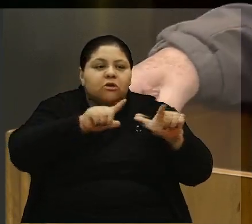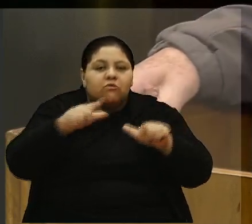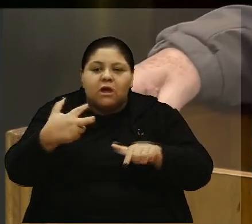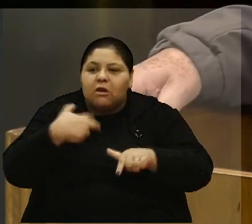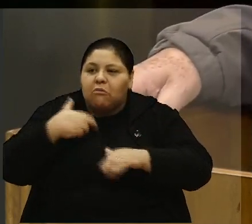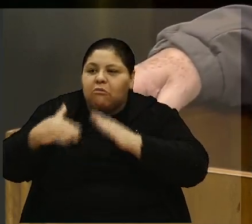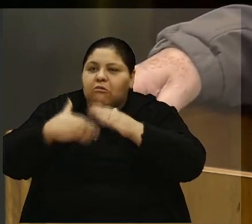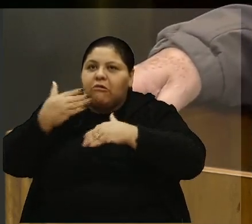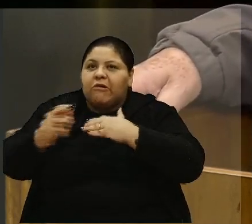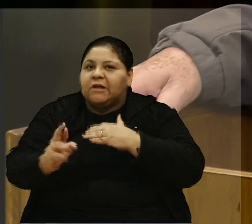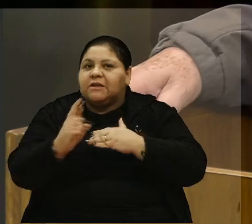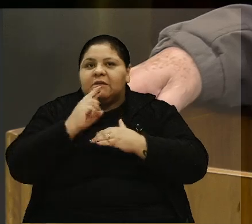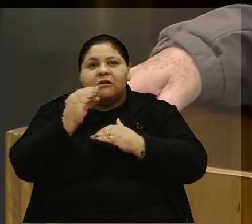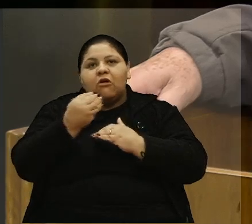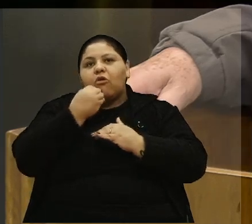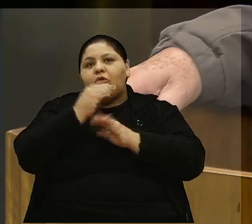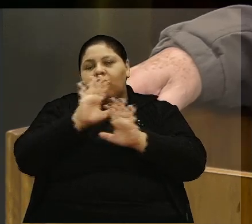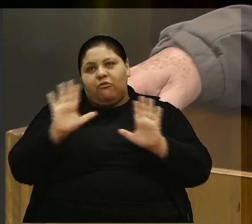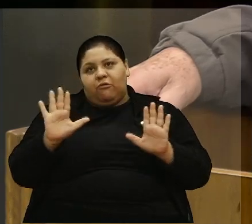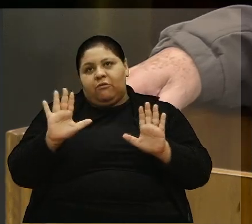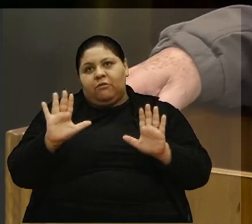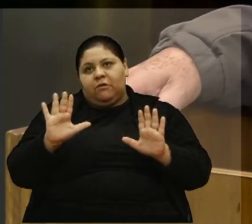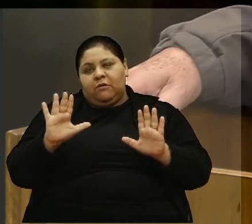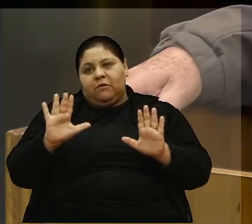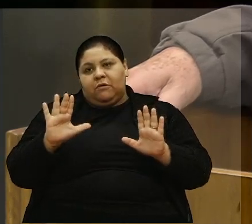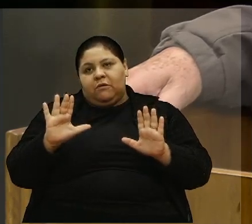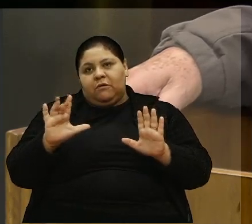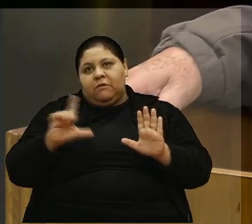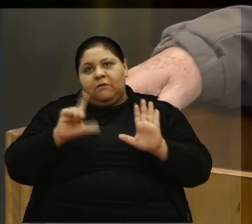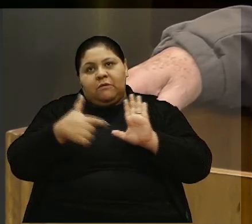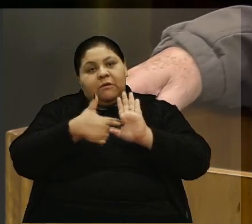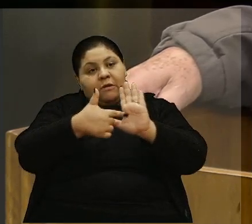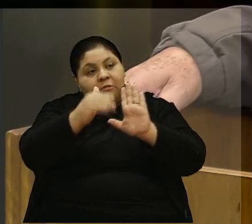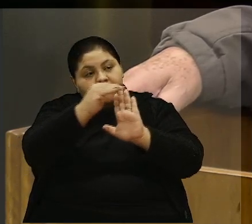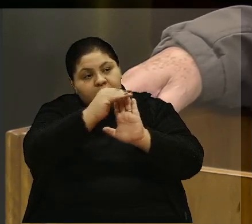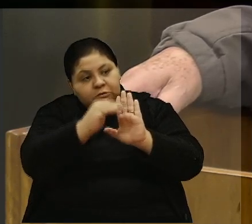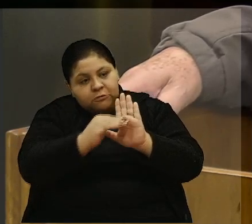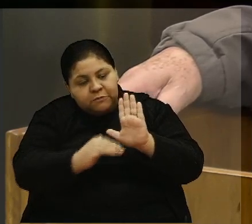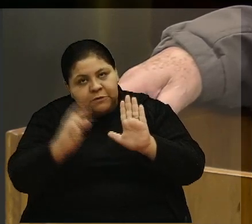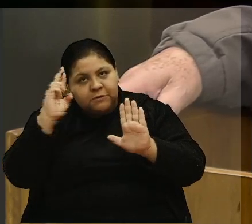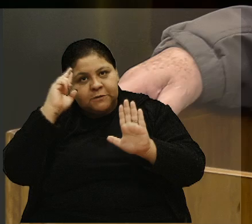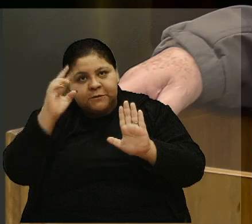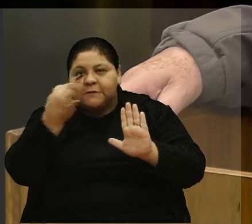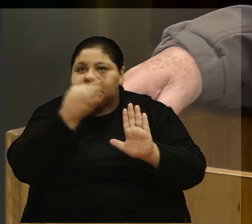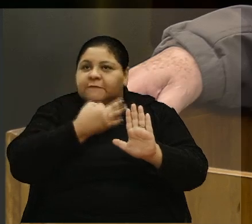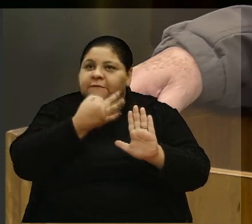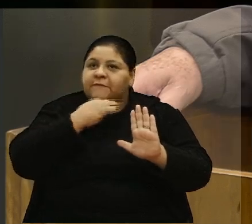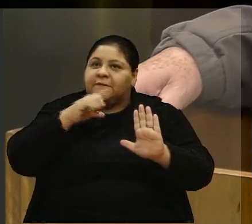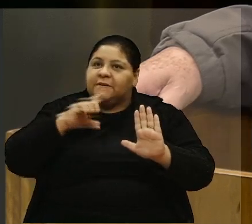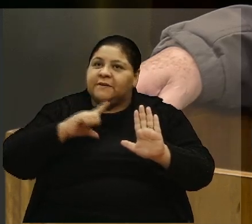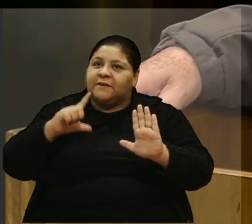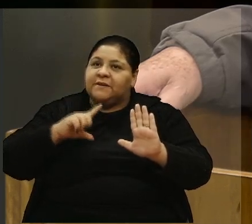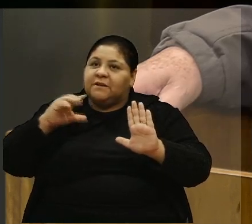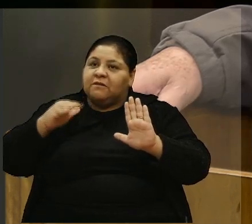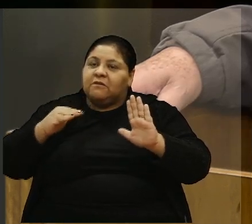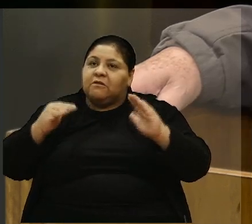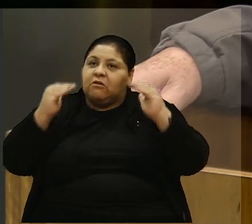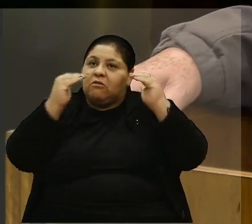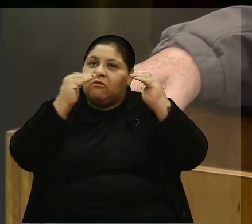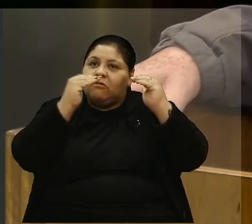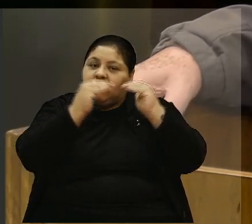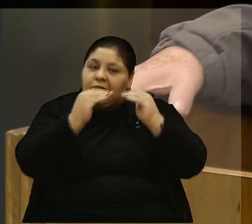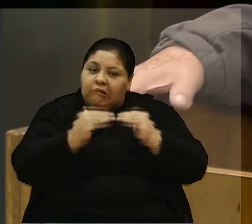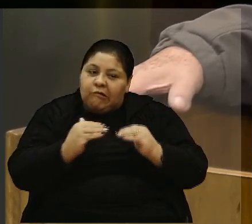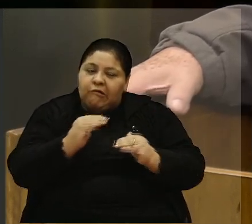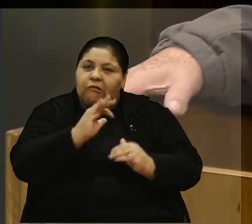essa resposta é óbvia, ela está caracterizada no nosso plano diretor. Caxias tem que conurbar com Flores da